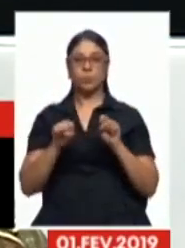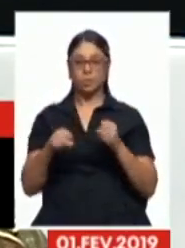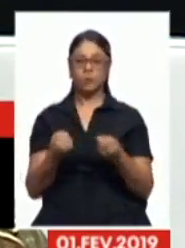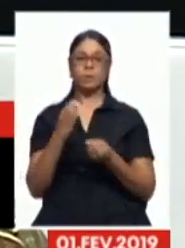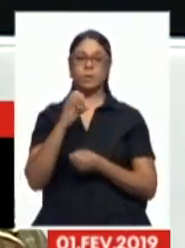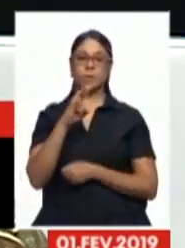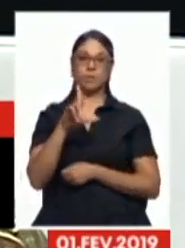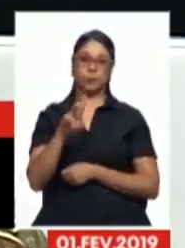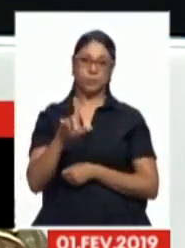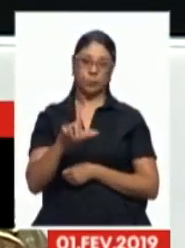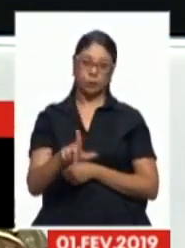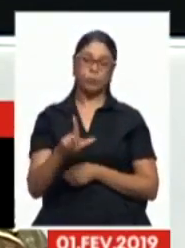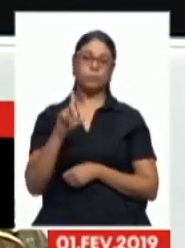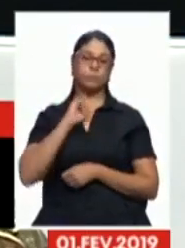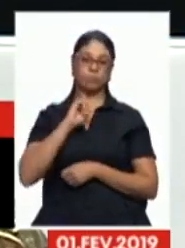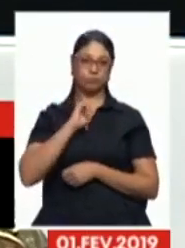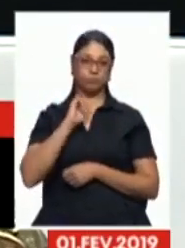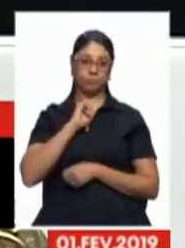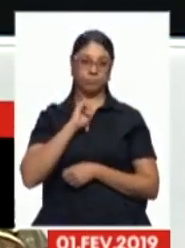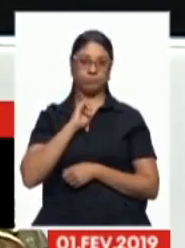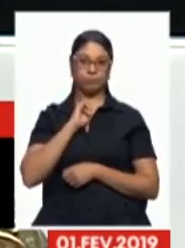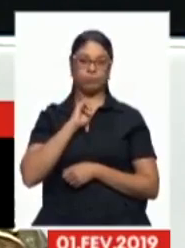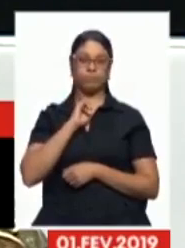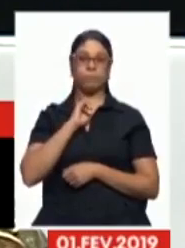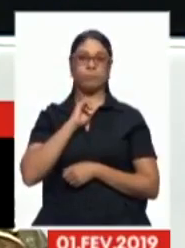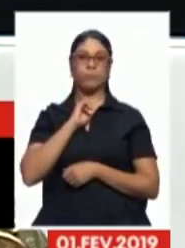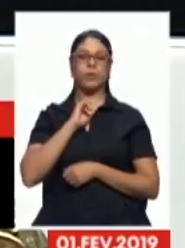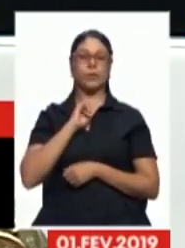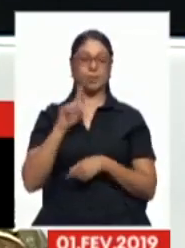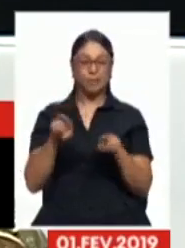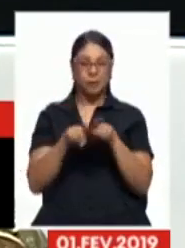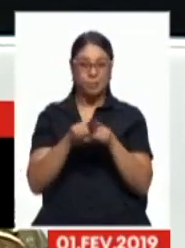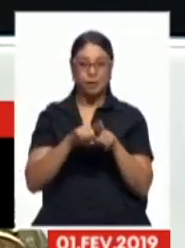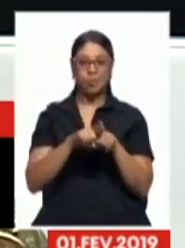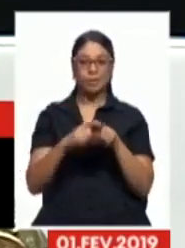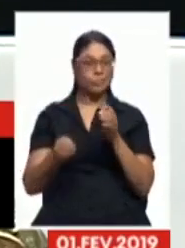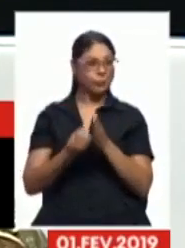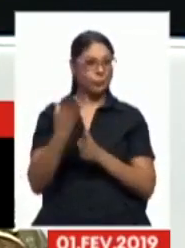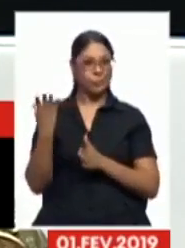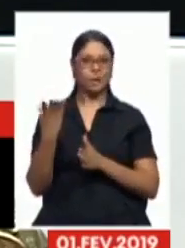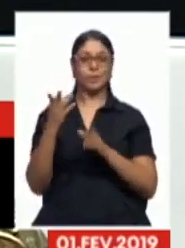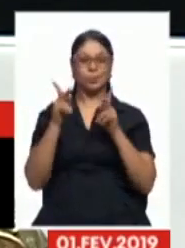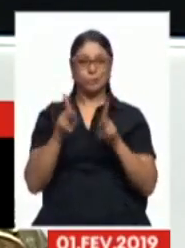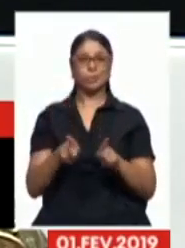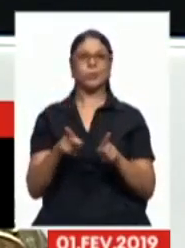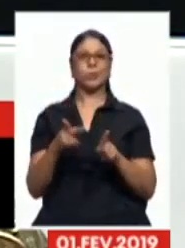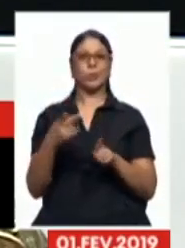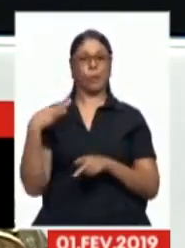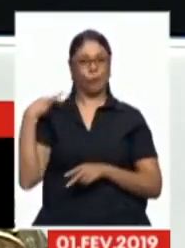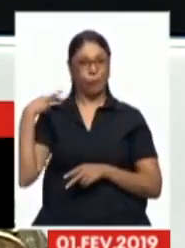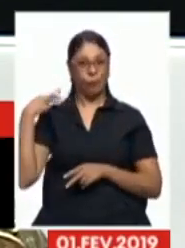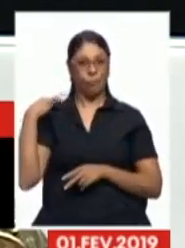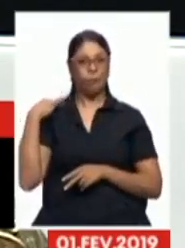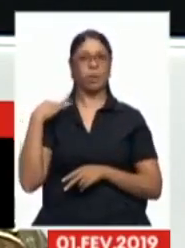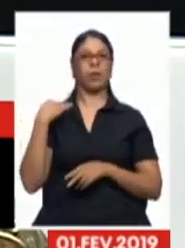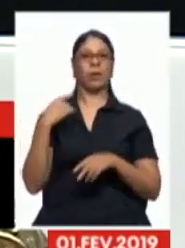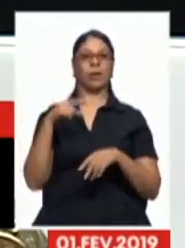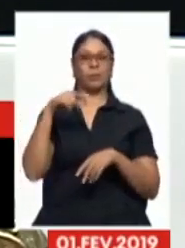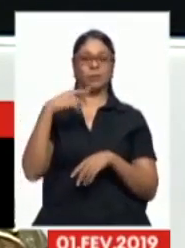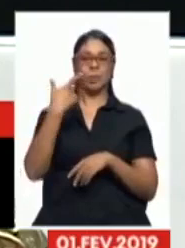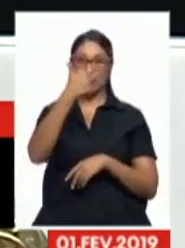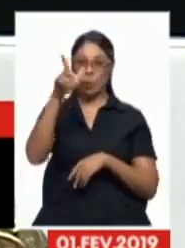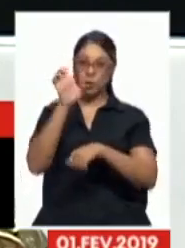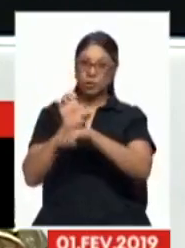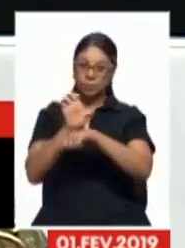Civil de Minas Gerais, com o apoio de voluntários de outros estados da Federação e de outras nações,